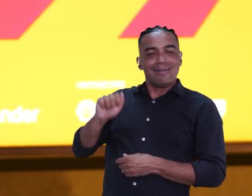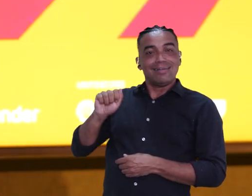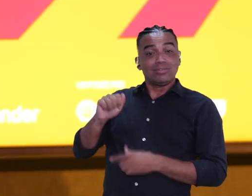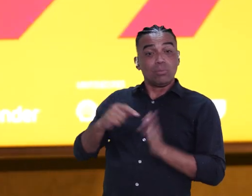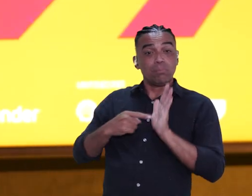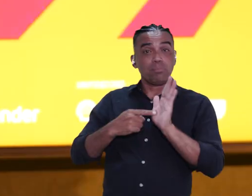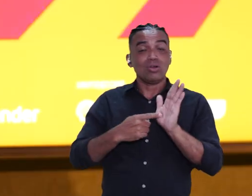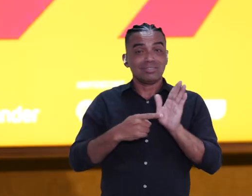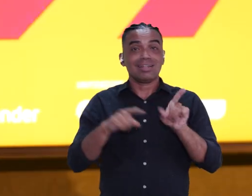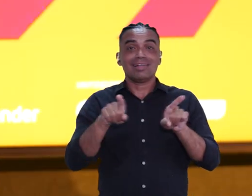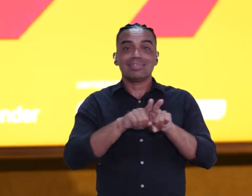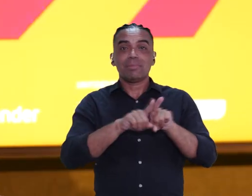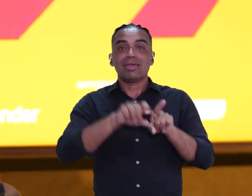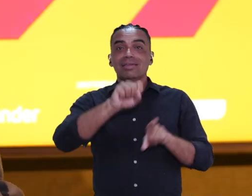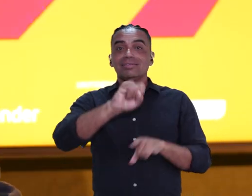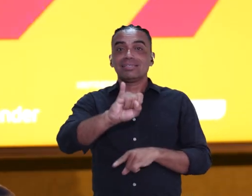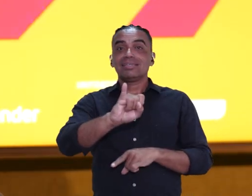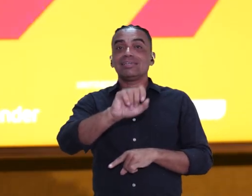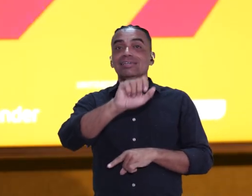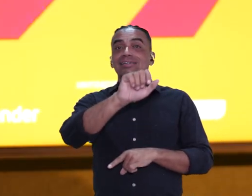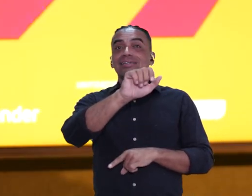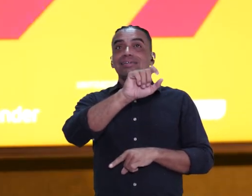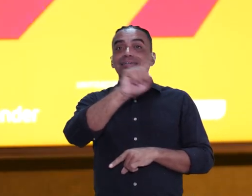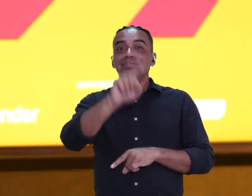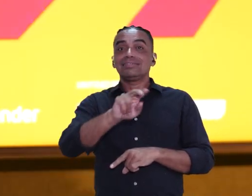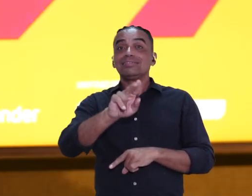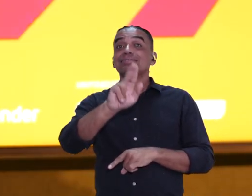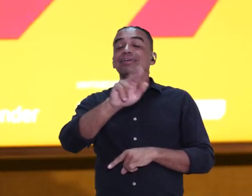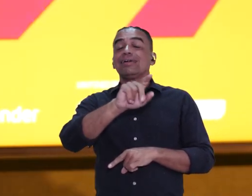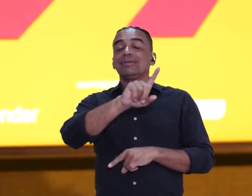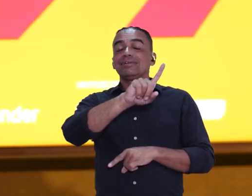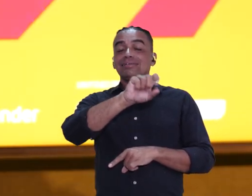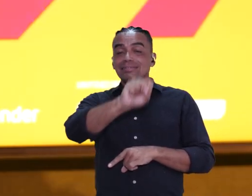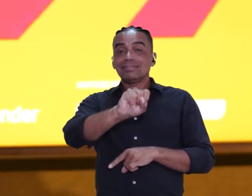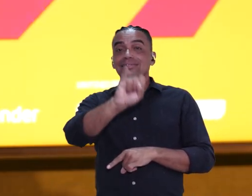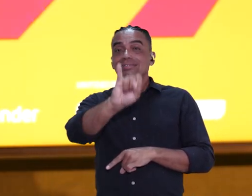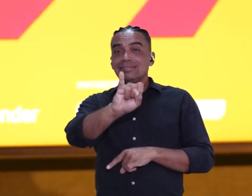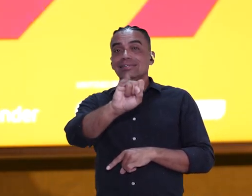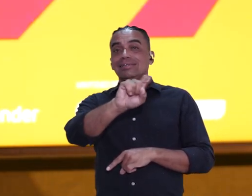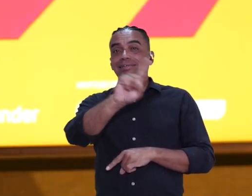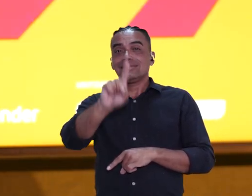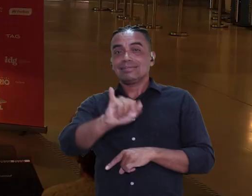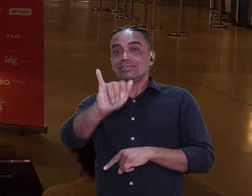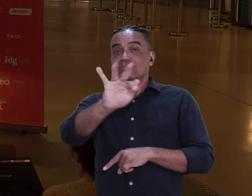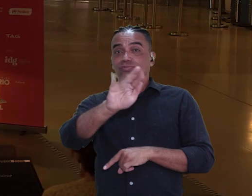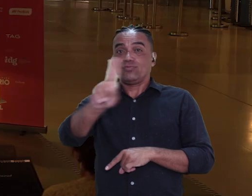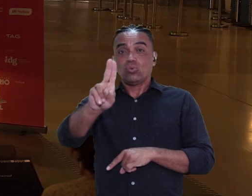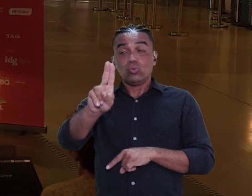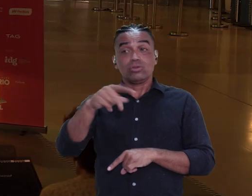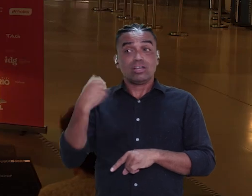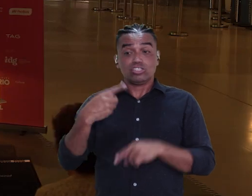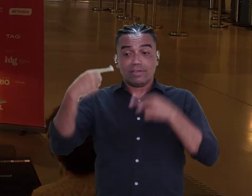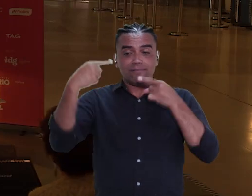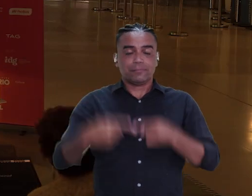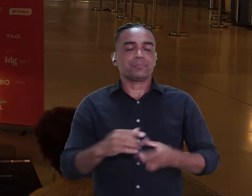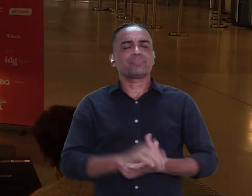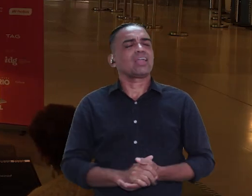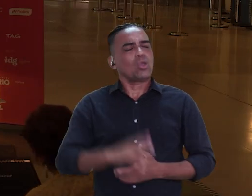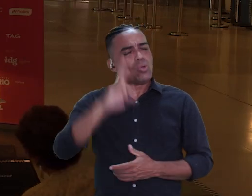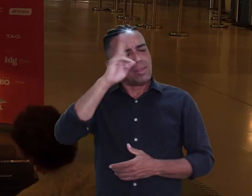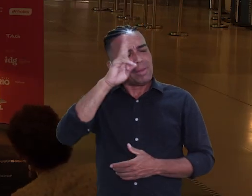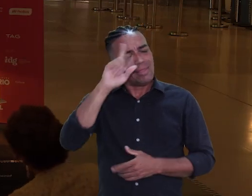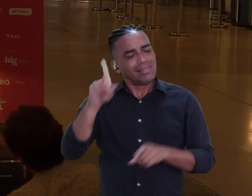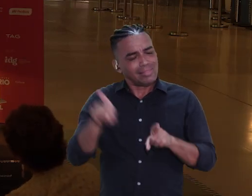essa sombra de Sísifo sobre nós, que a gente tem que enfrentar. E aí eu lembraria também